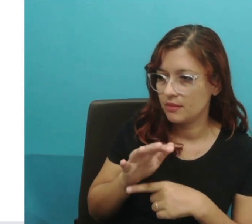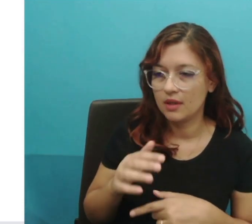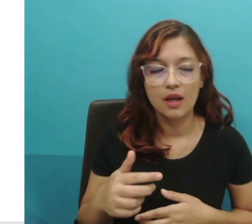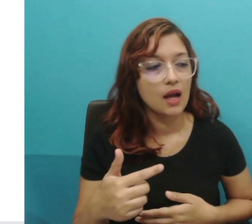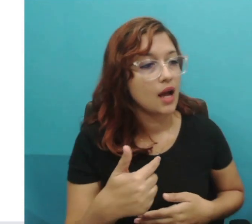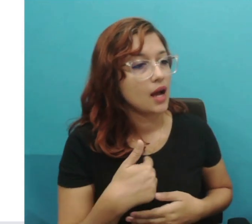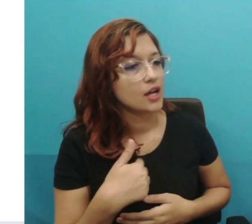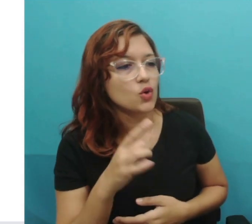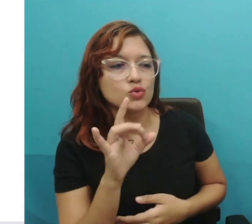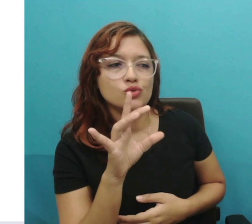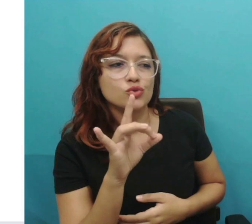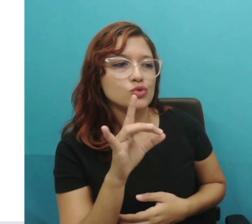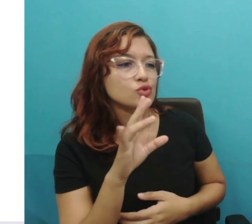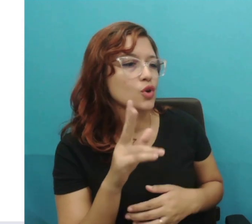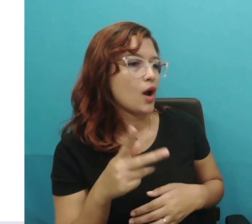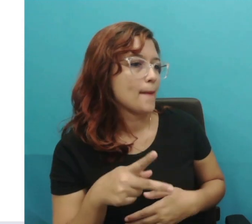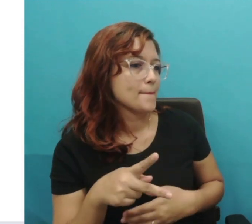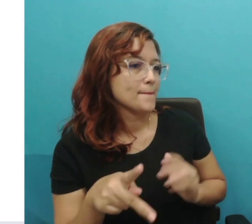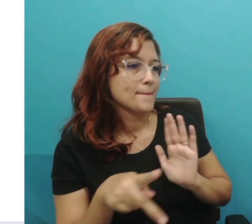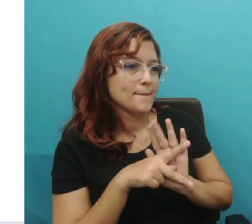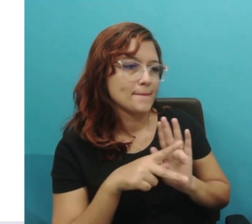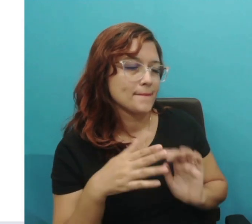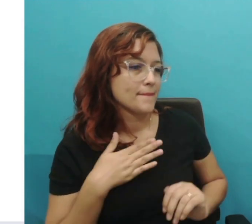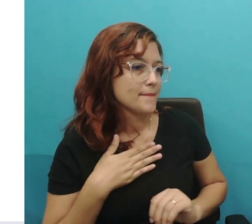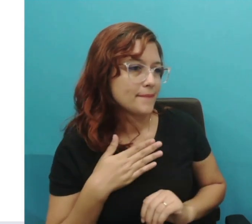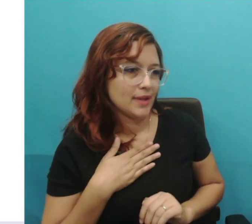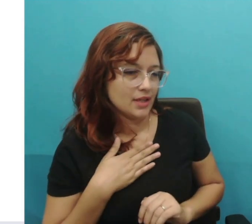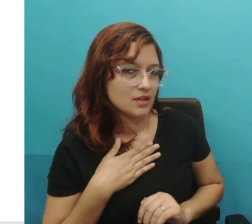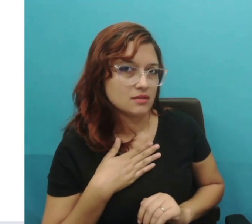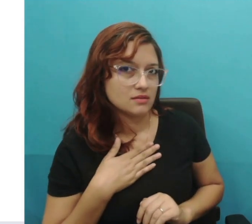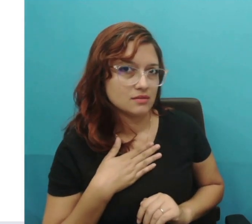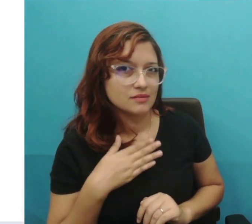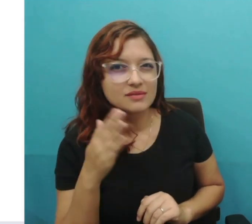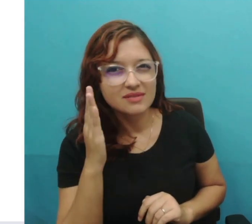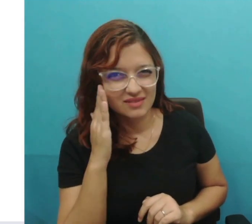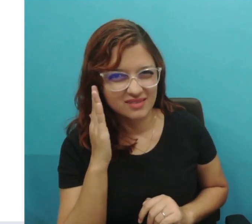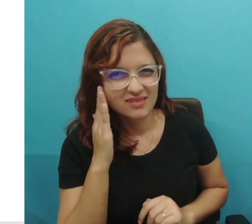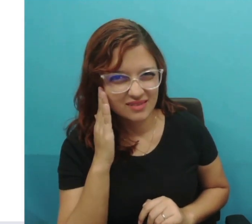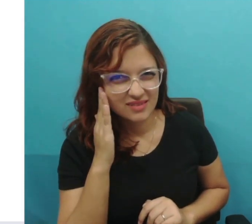me emprestar? Aí eu digo só a minha.